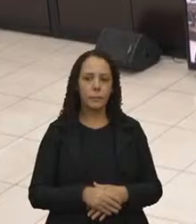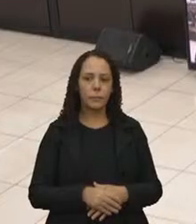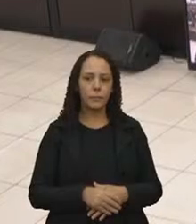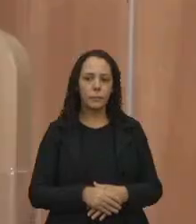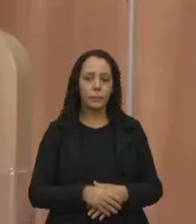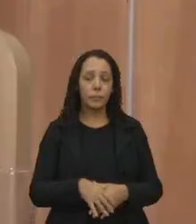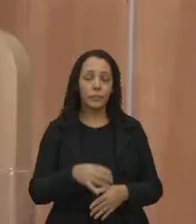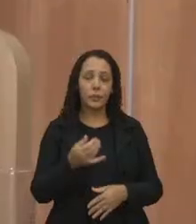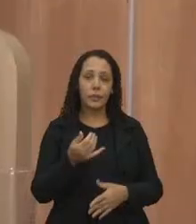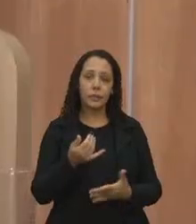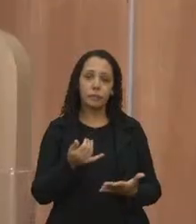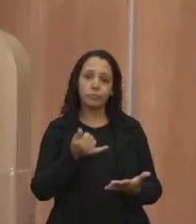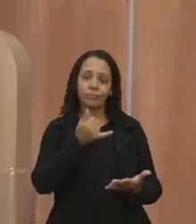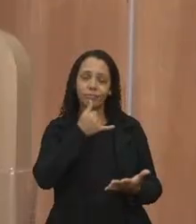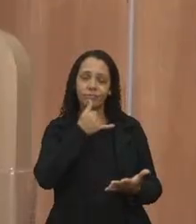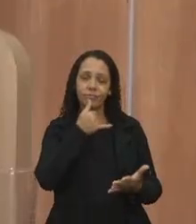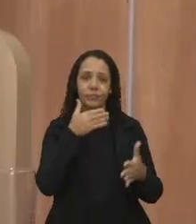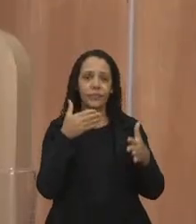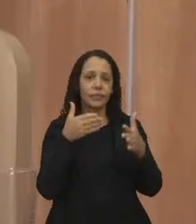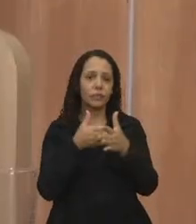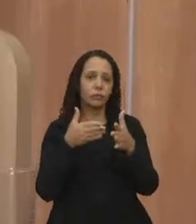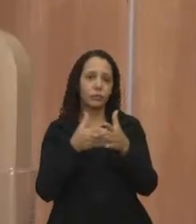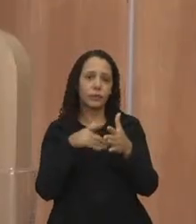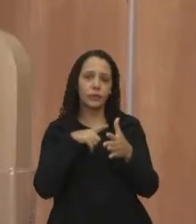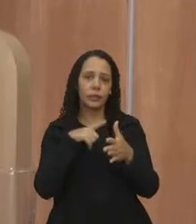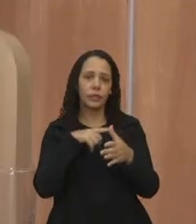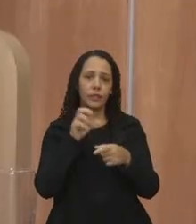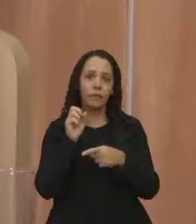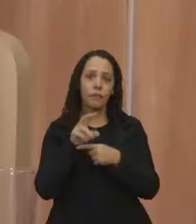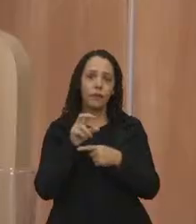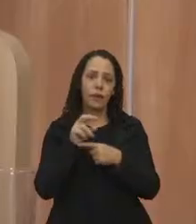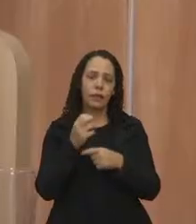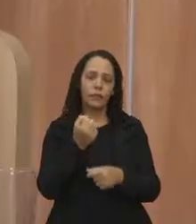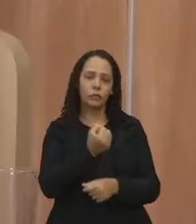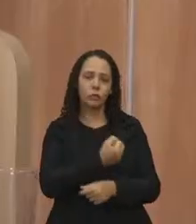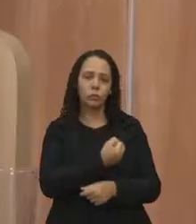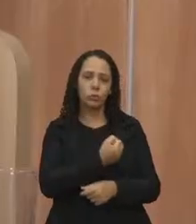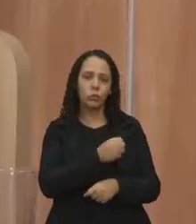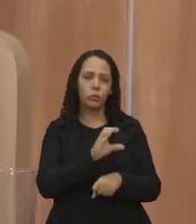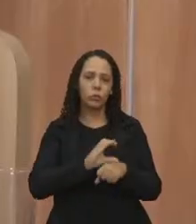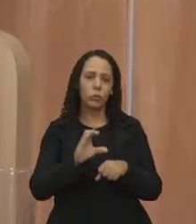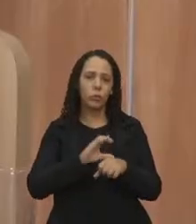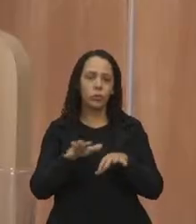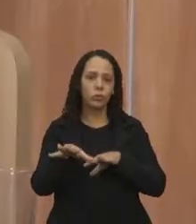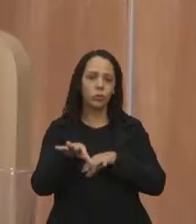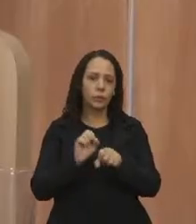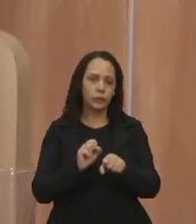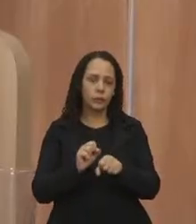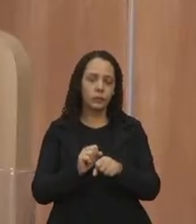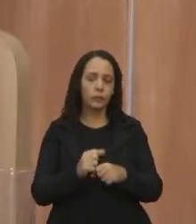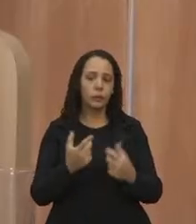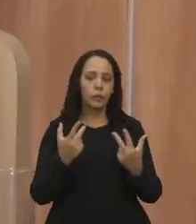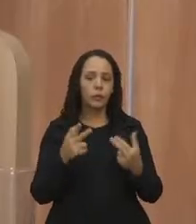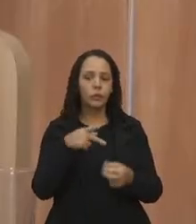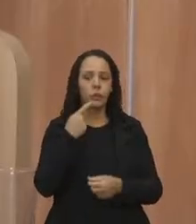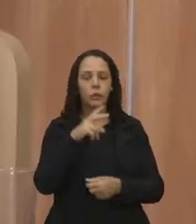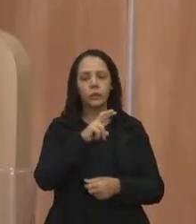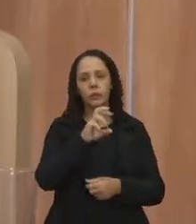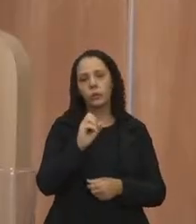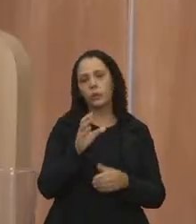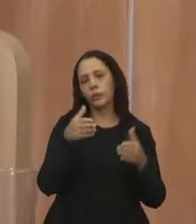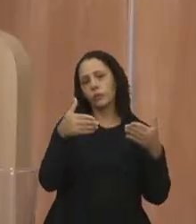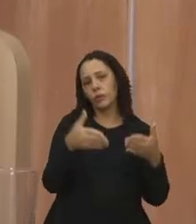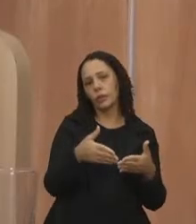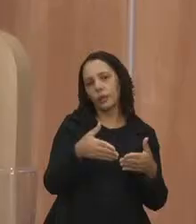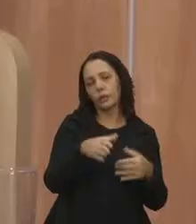Infelizmente, a gente tem uma limitação, né, em termos de vagas, números de cursos superiores, como a gente falou, 50% das nossas vagas têm que